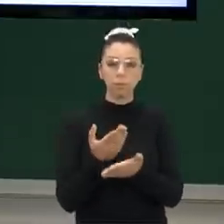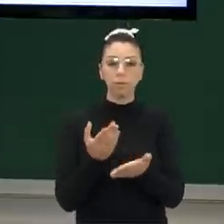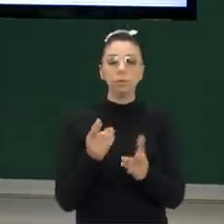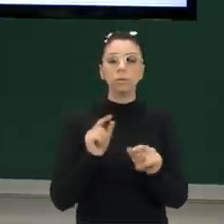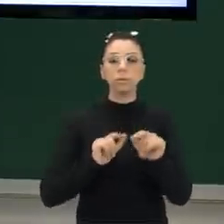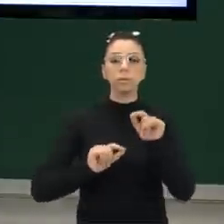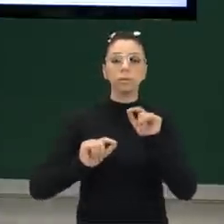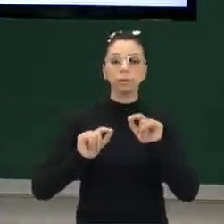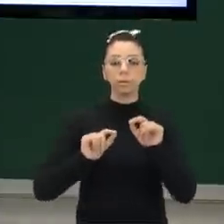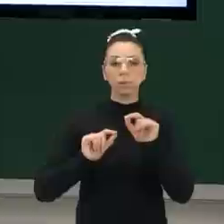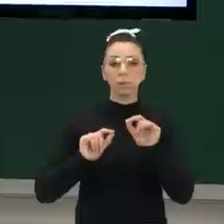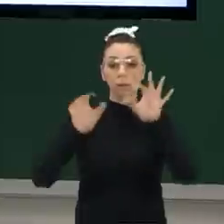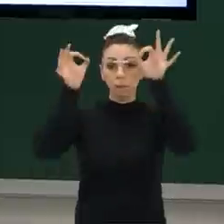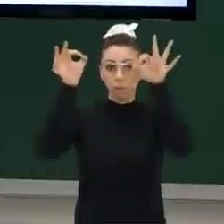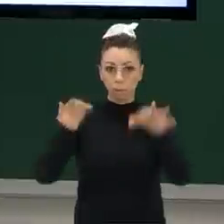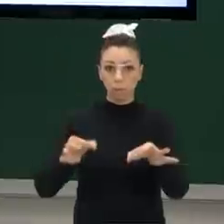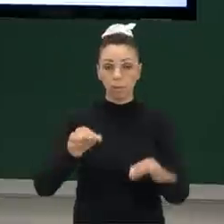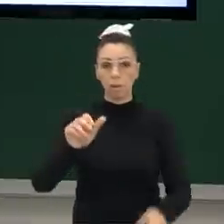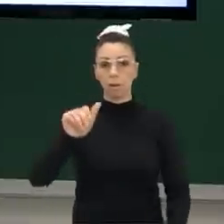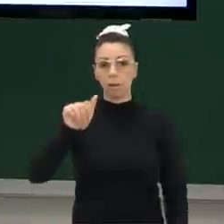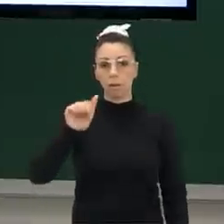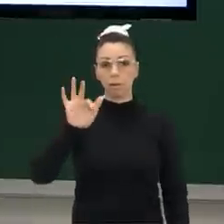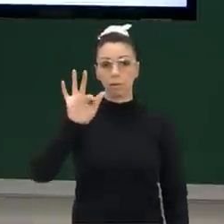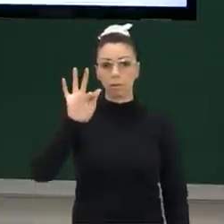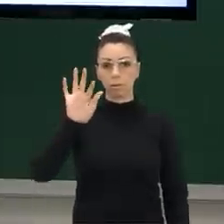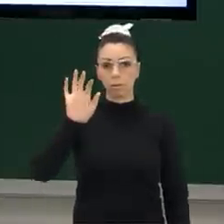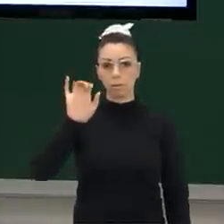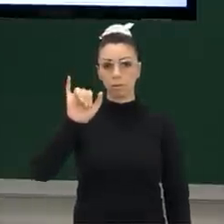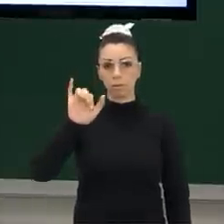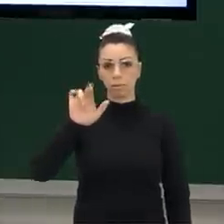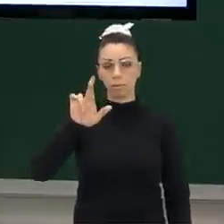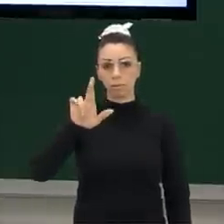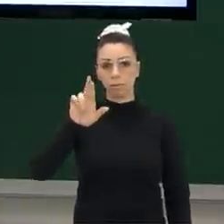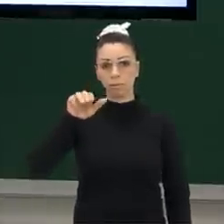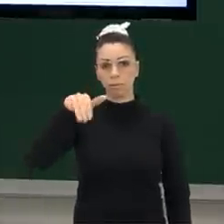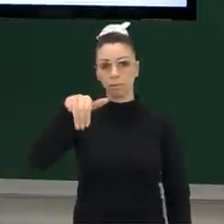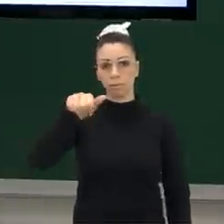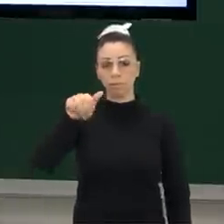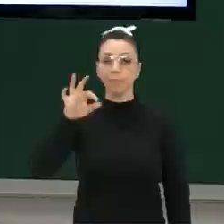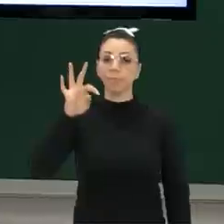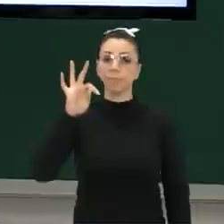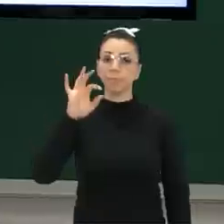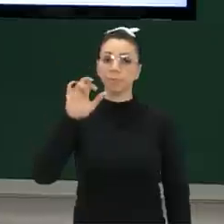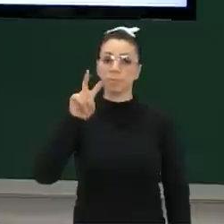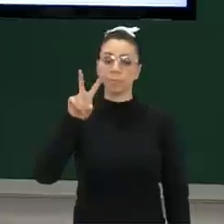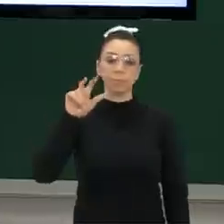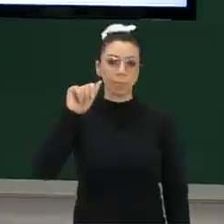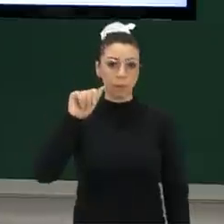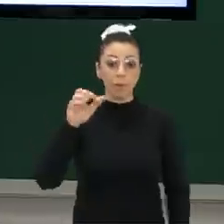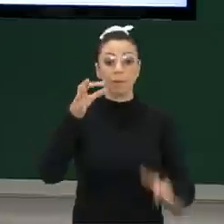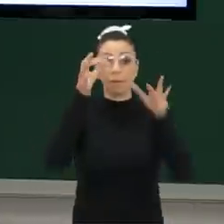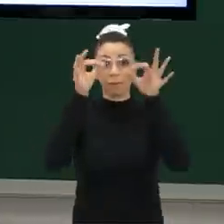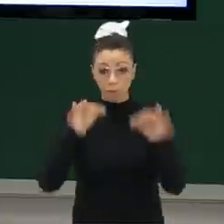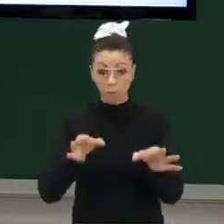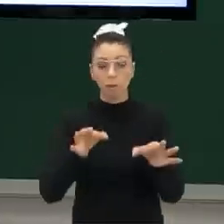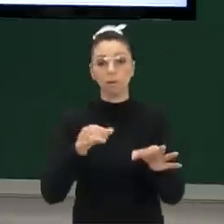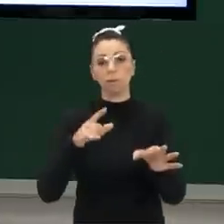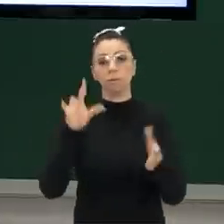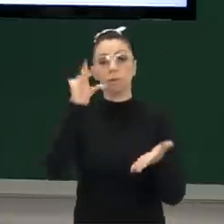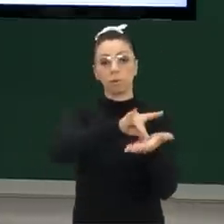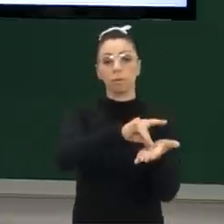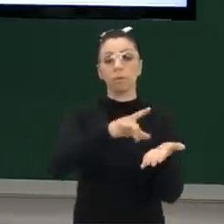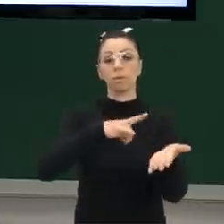com a forma afirmativa. Eu estou afirmando que há uma cadeira. Por isso,